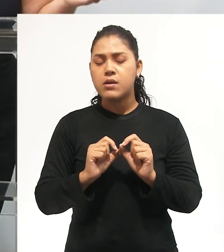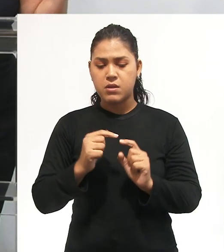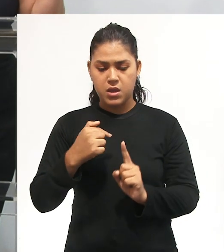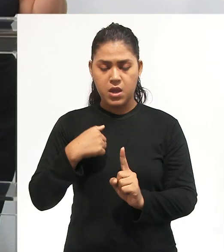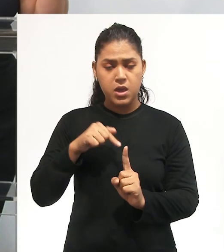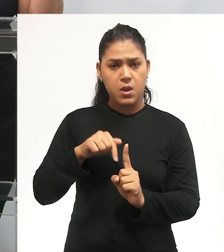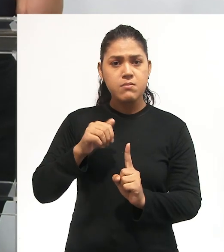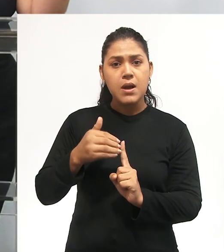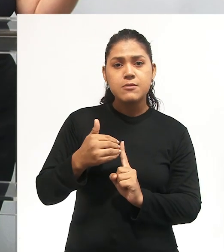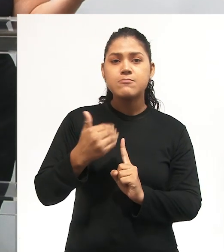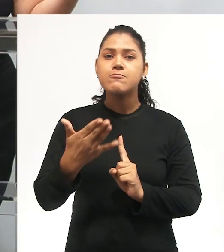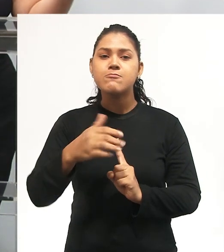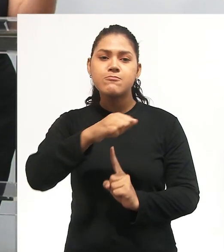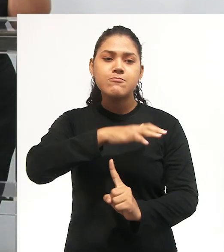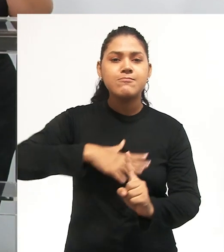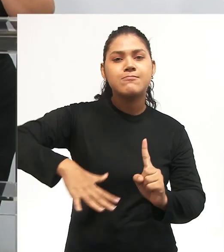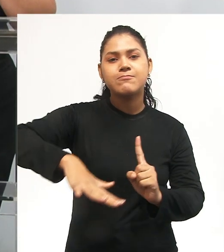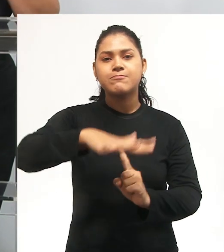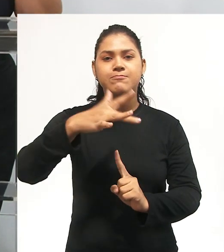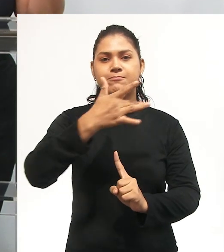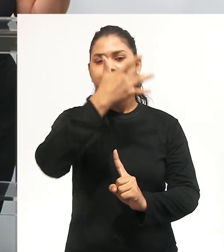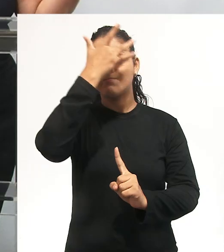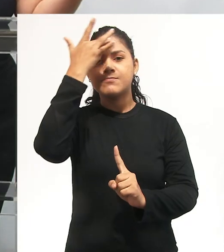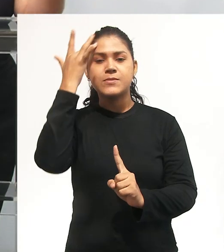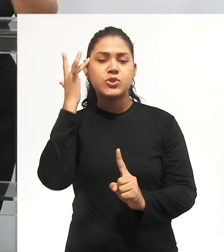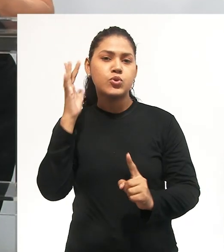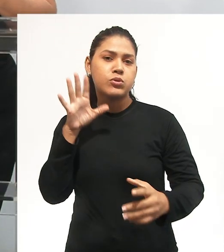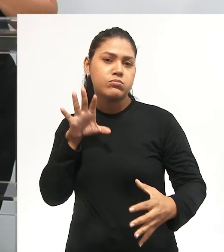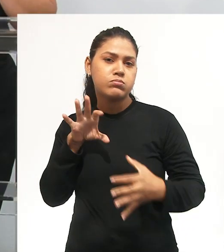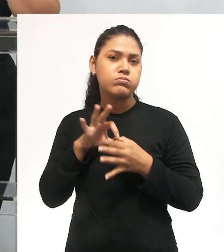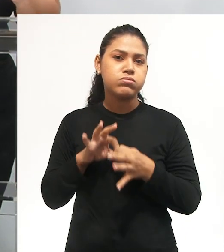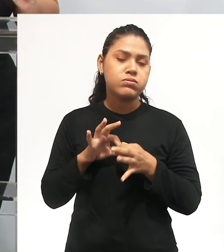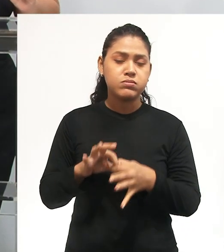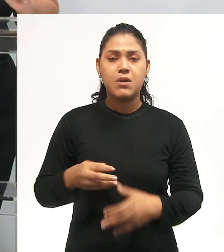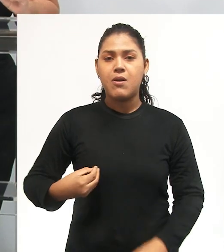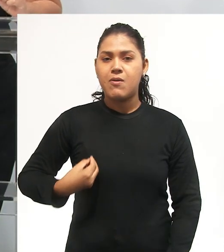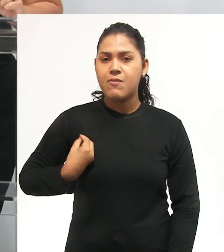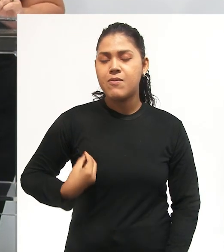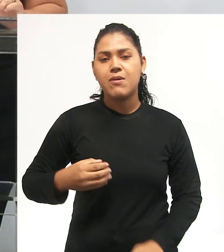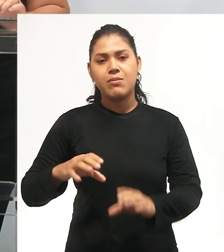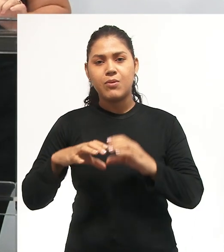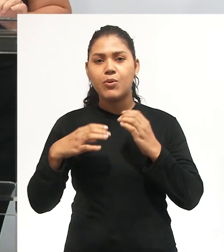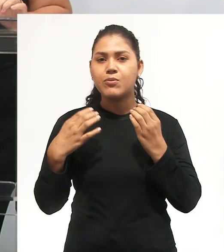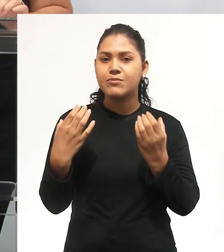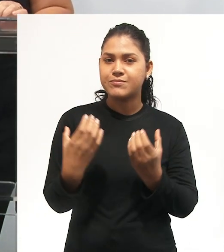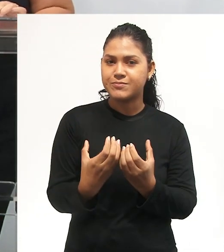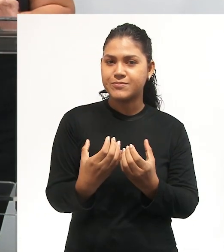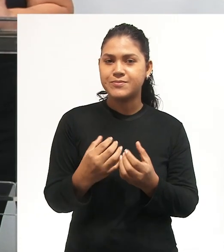nós vamos falar dos nossos, né? Daquelas pessoas que compõem a nossa comunidade.